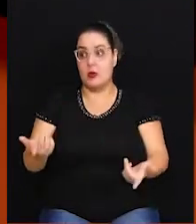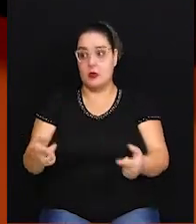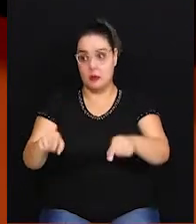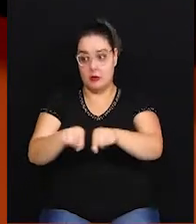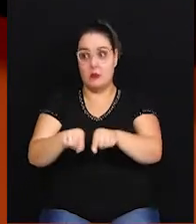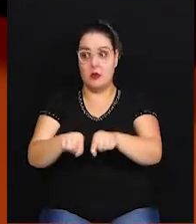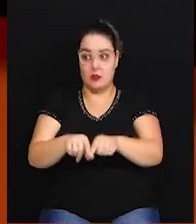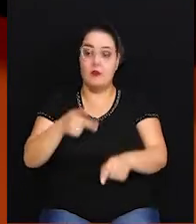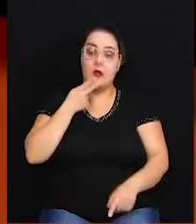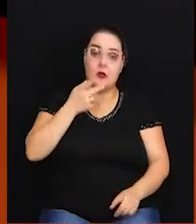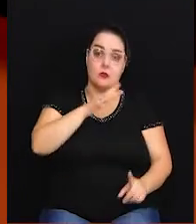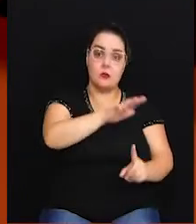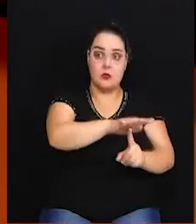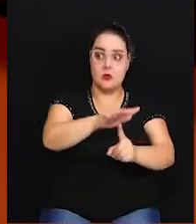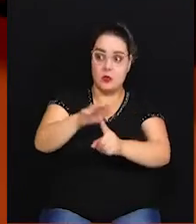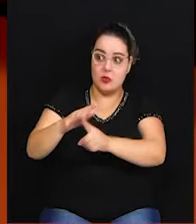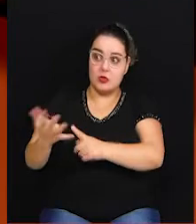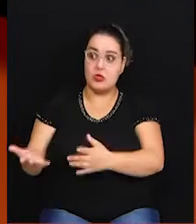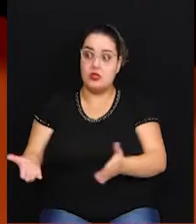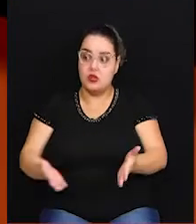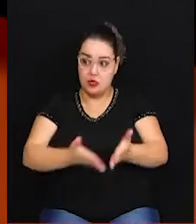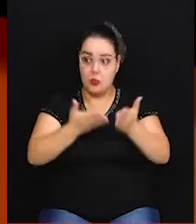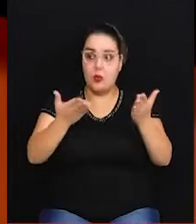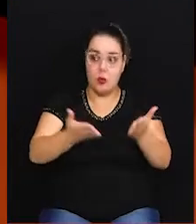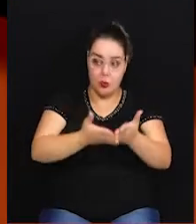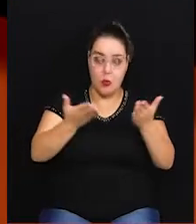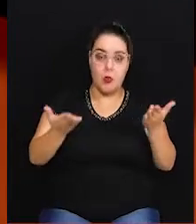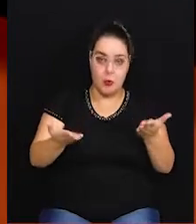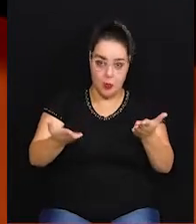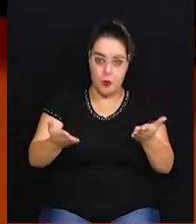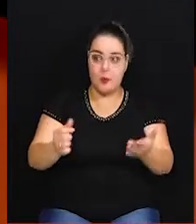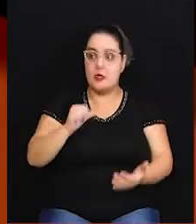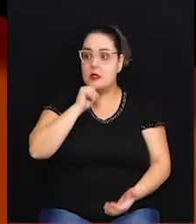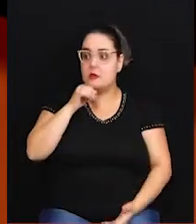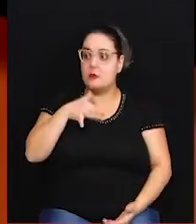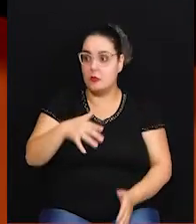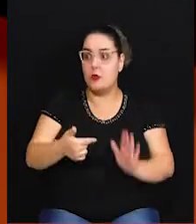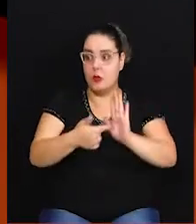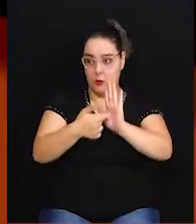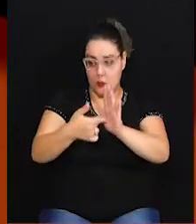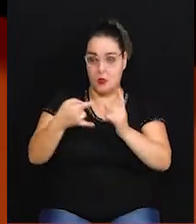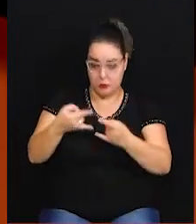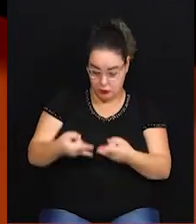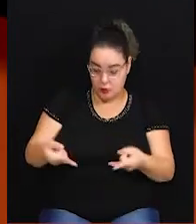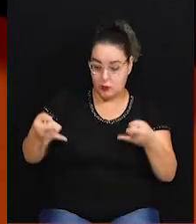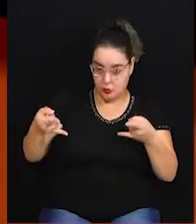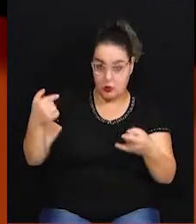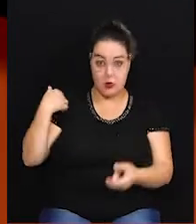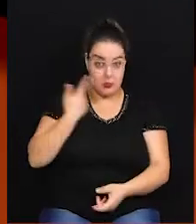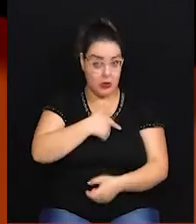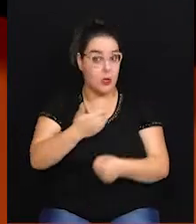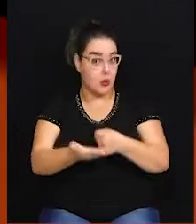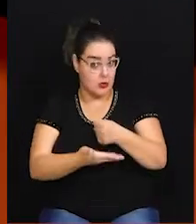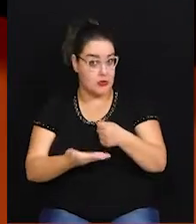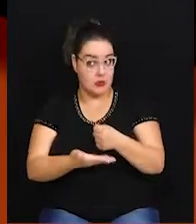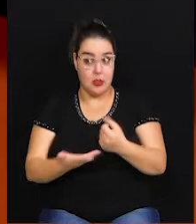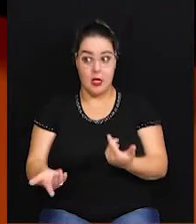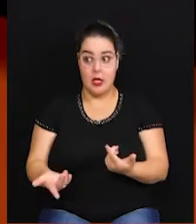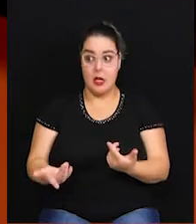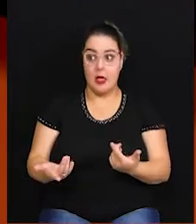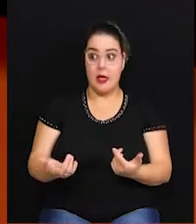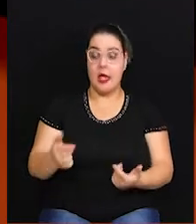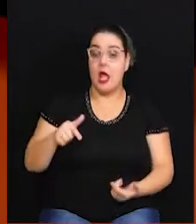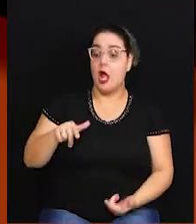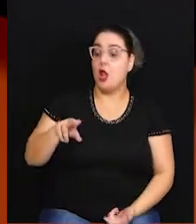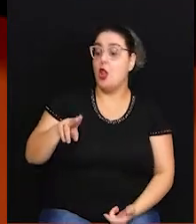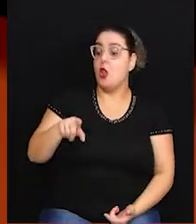aqui a gente está falando de meio ambiente e também de pobreza menstrual. A gente até mostrei aqui, né? Esse item que para a gente é básico, é